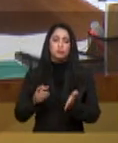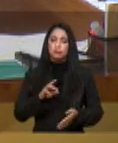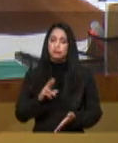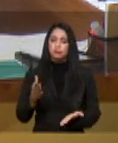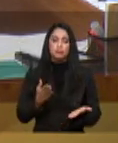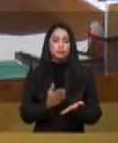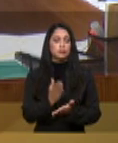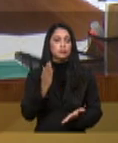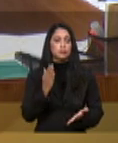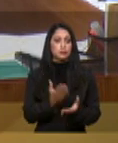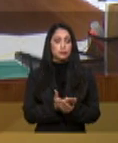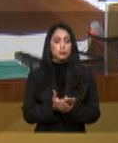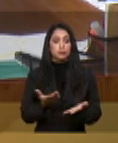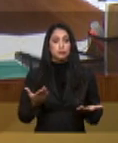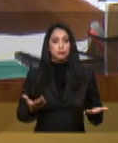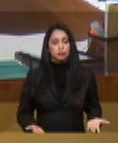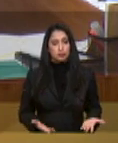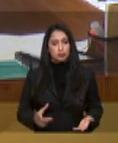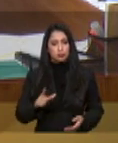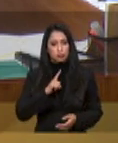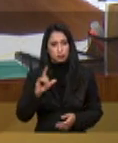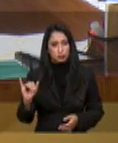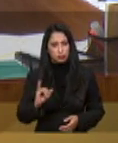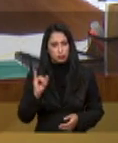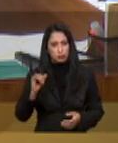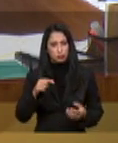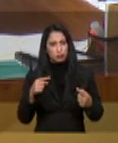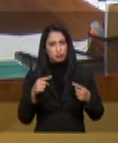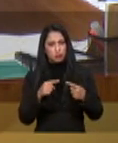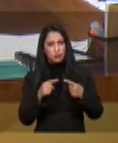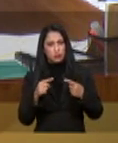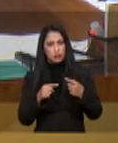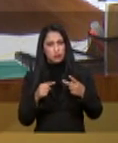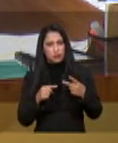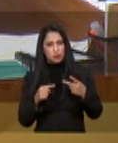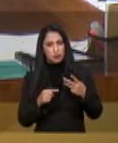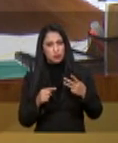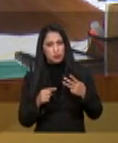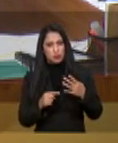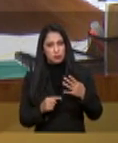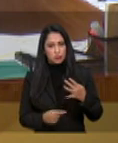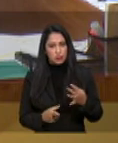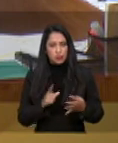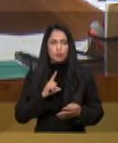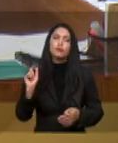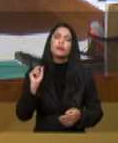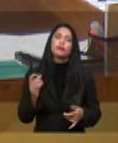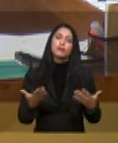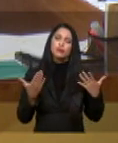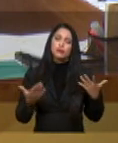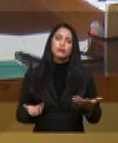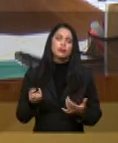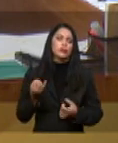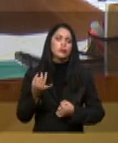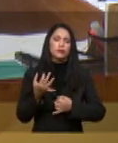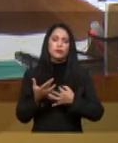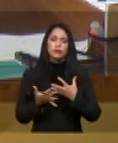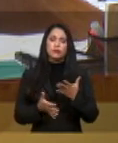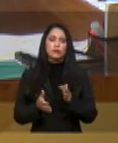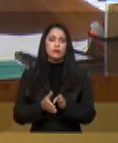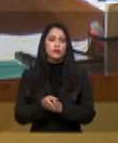ação. Em que pese existirem relevantes pontos de contato entre os debates ali travados, os quais em muito orientarão